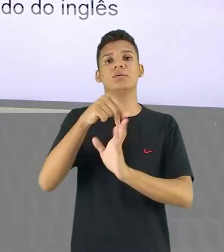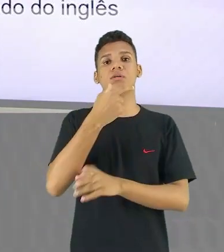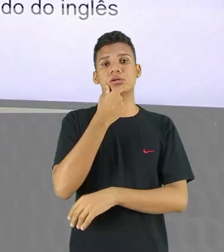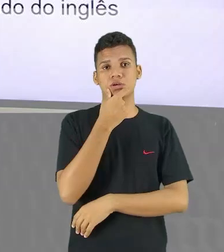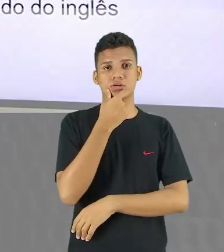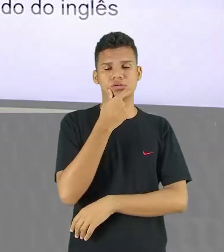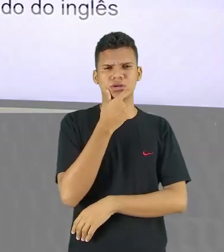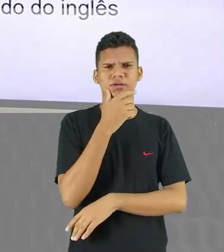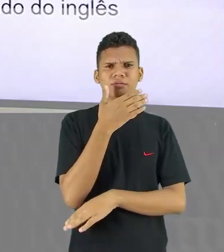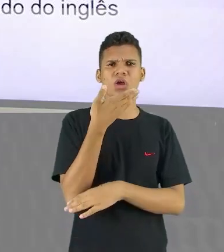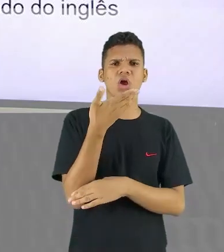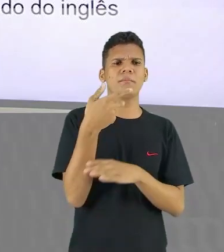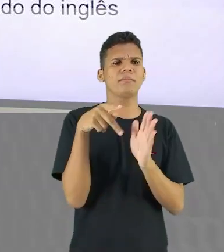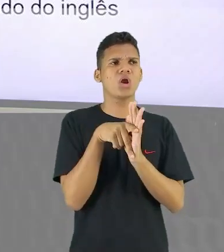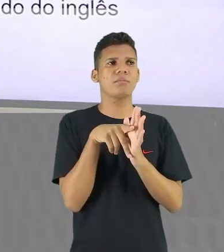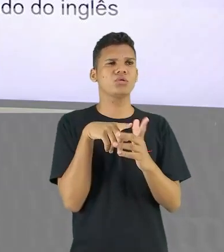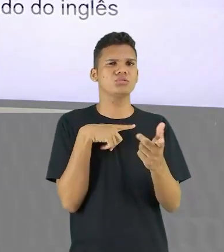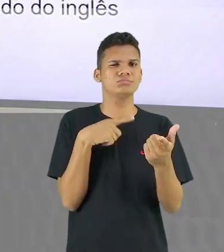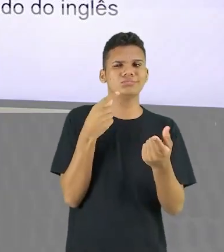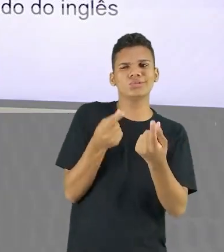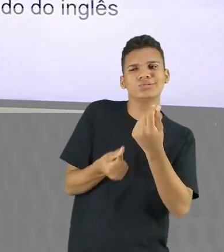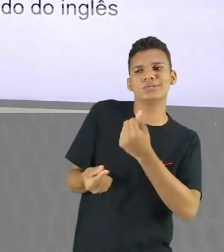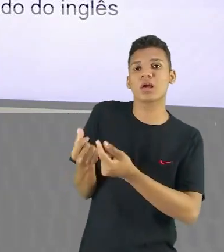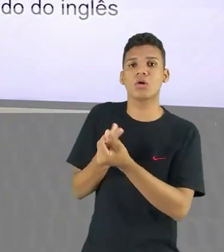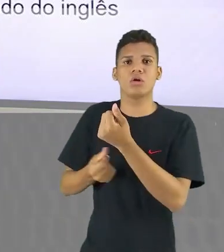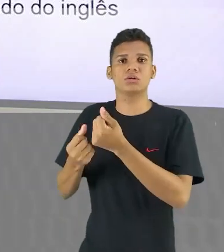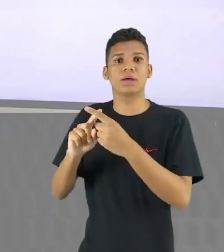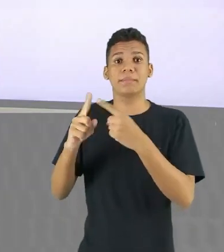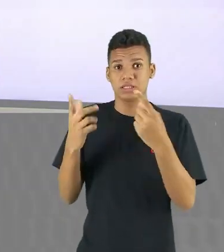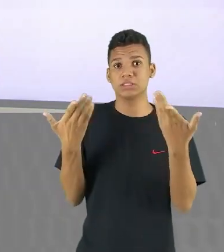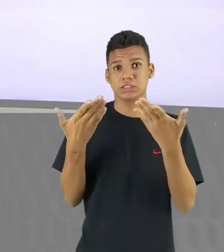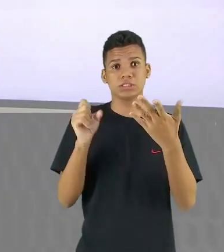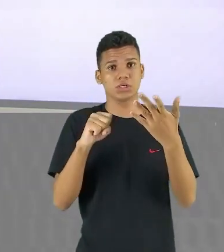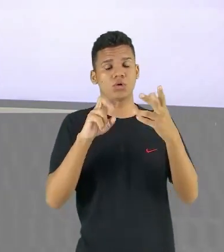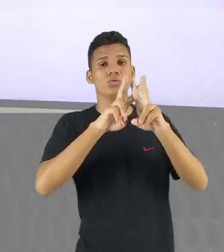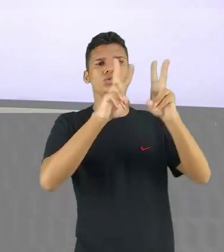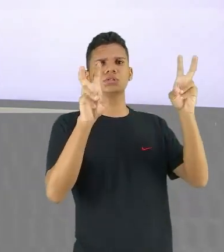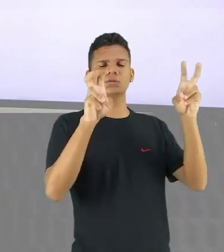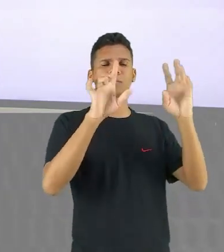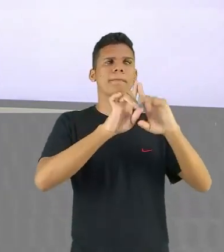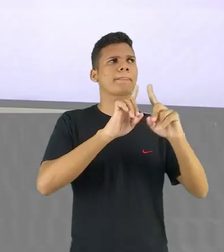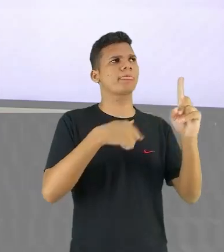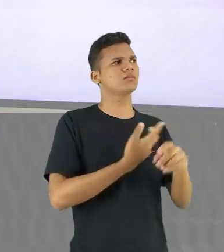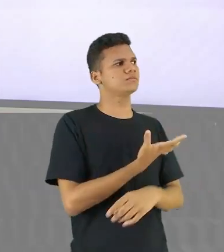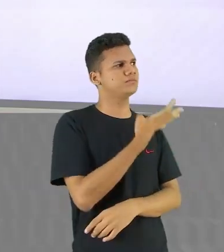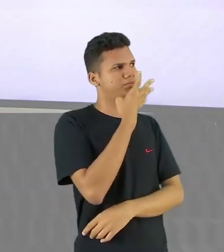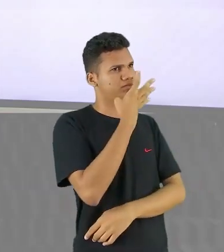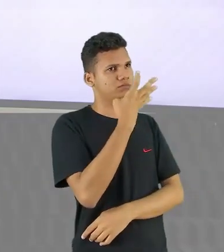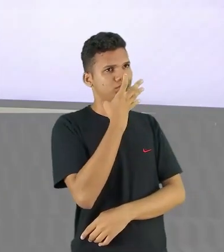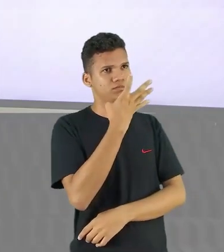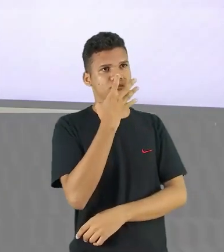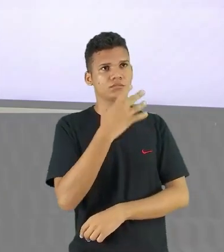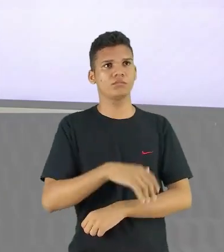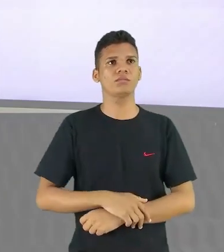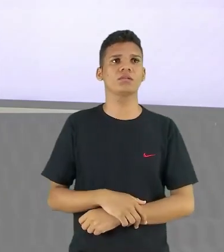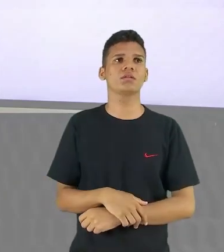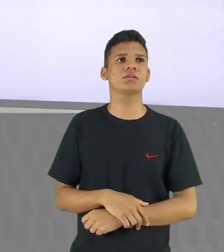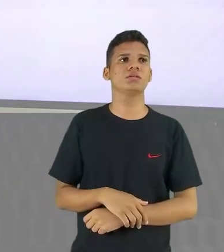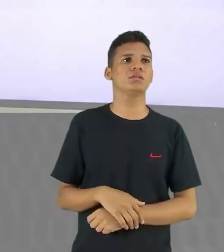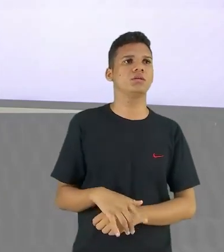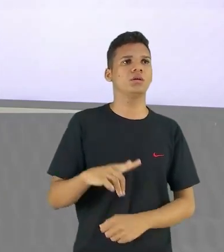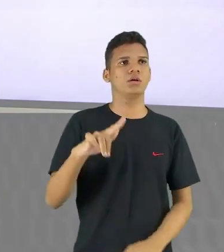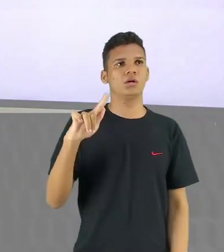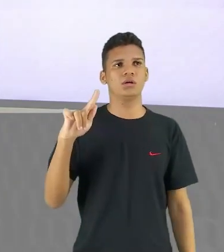para os negócios. Esse é o nosso assunto, esse é o nosso título. Olha lá o título. Global Enterprises